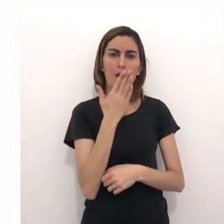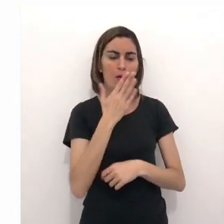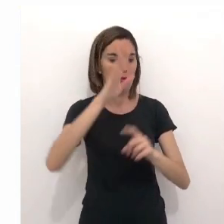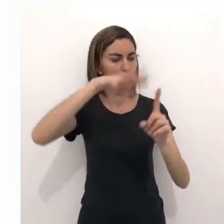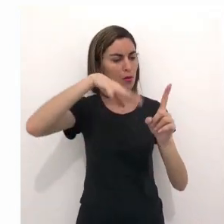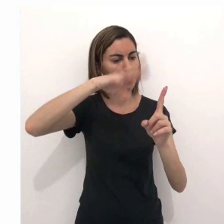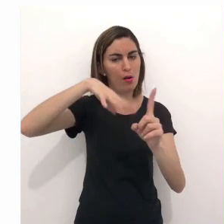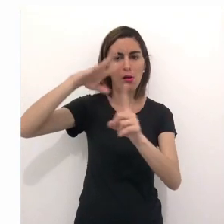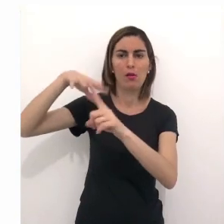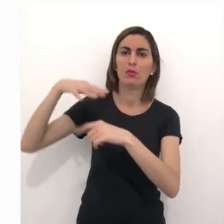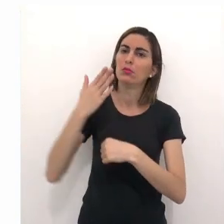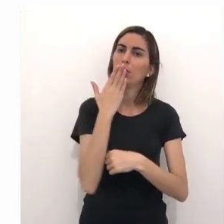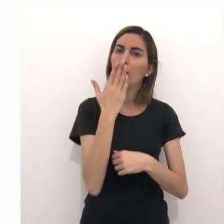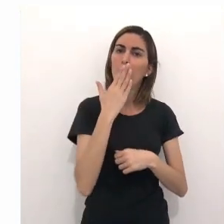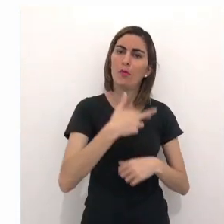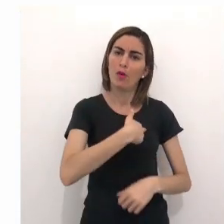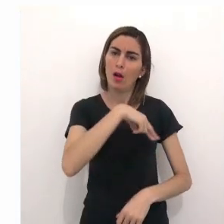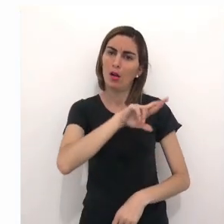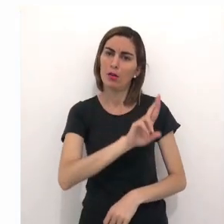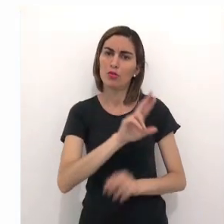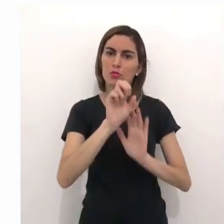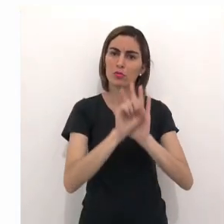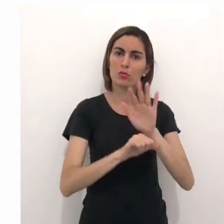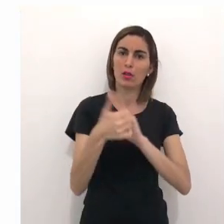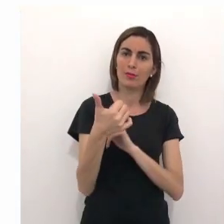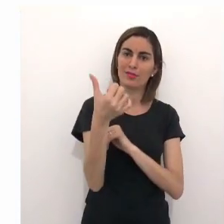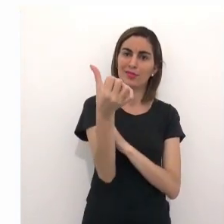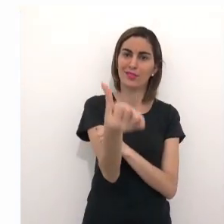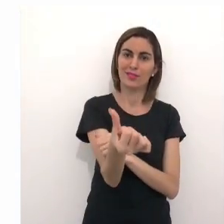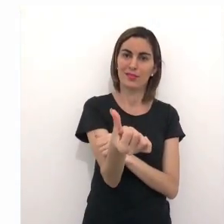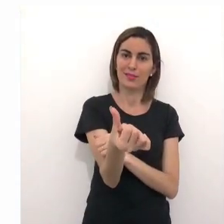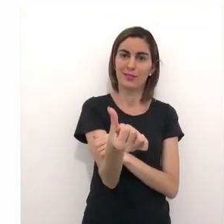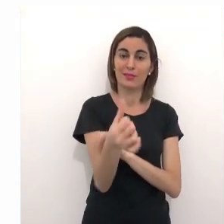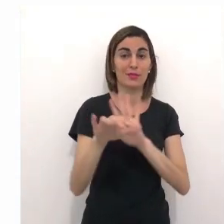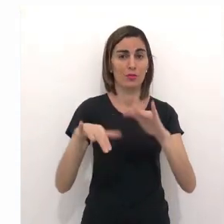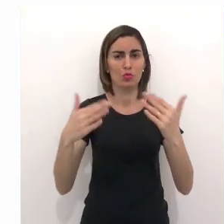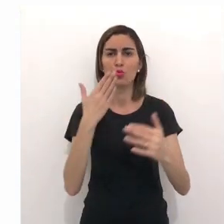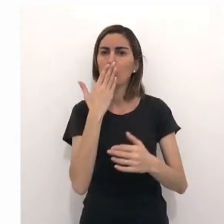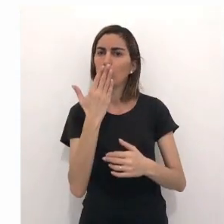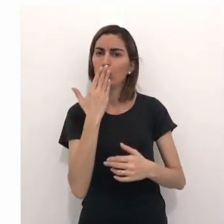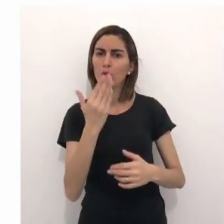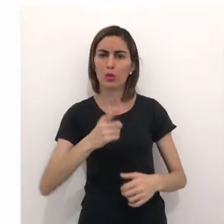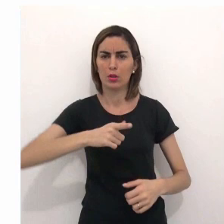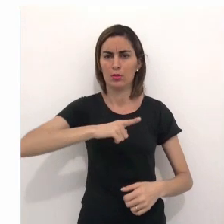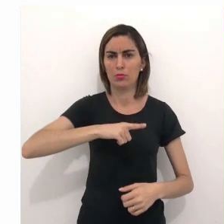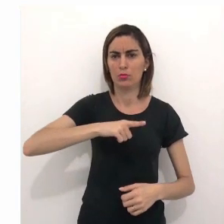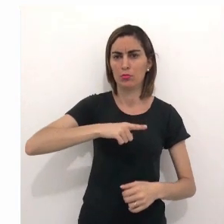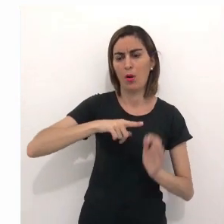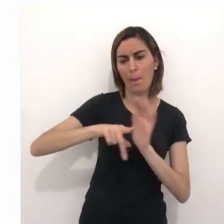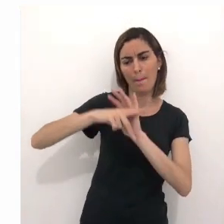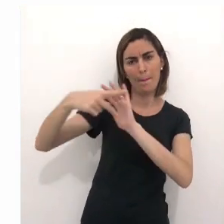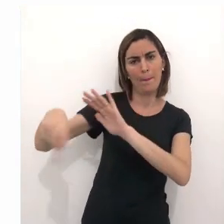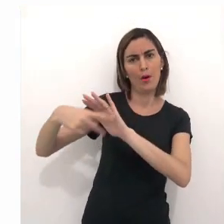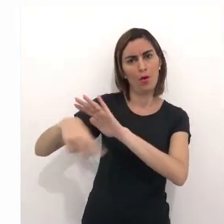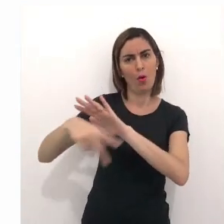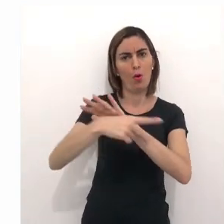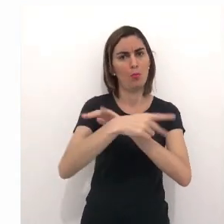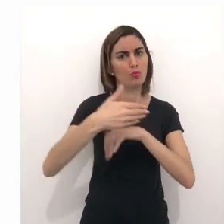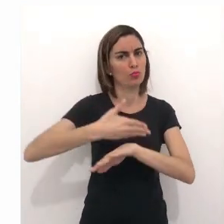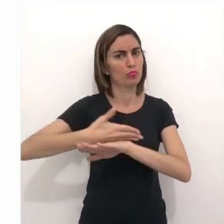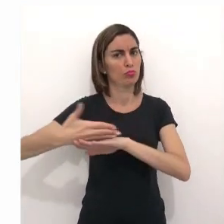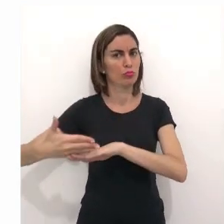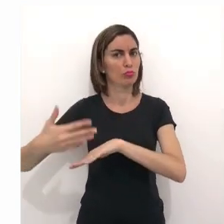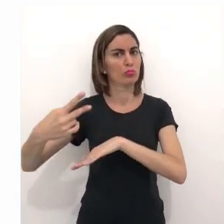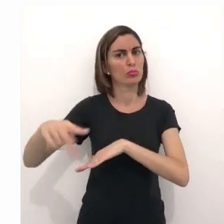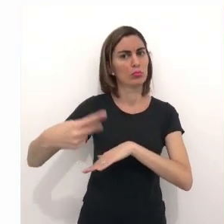movimento religioso do século XVI. Então o índio tinha seu próprio movimento. Então os